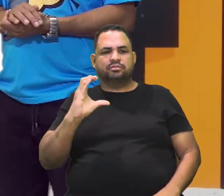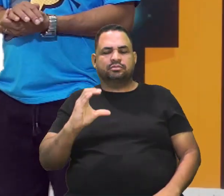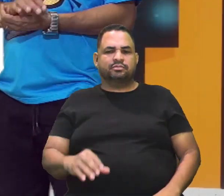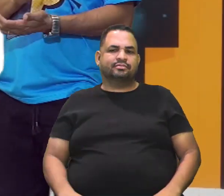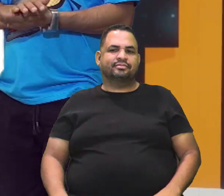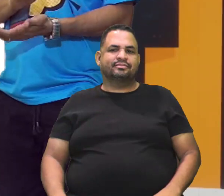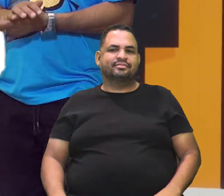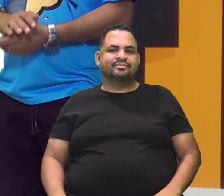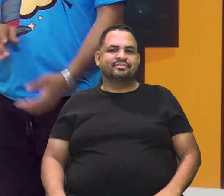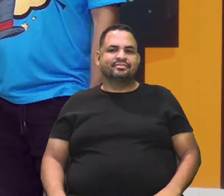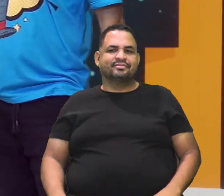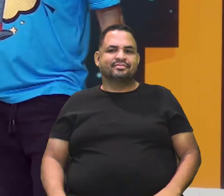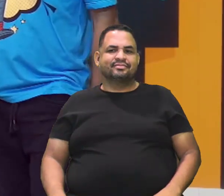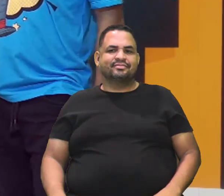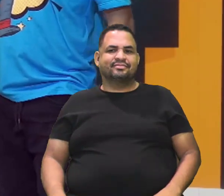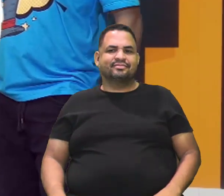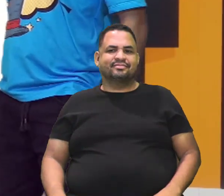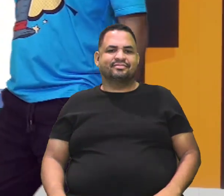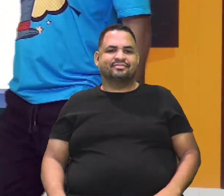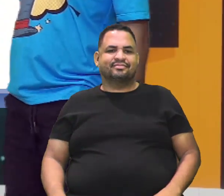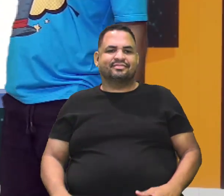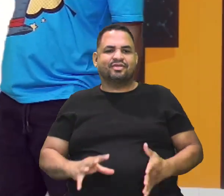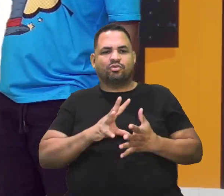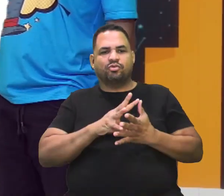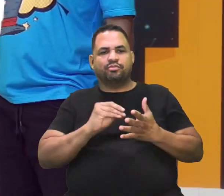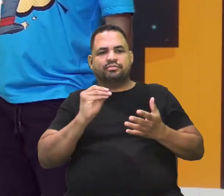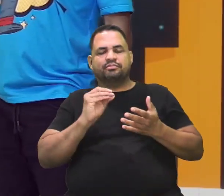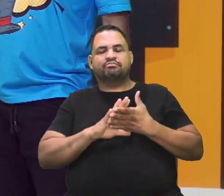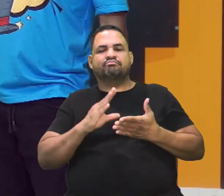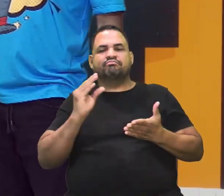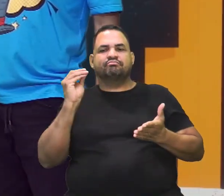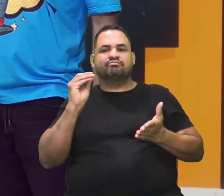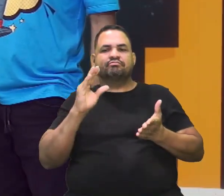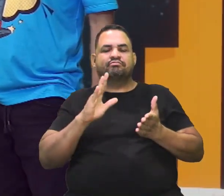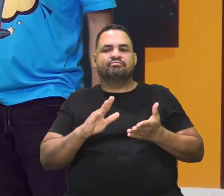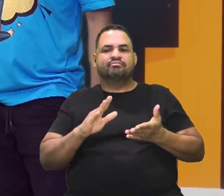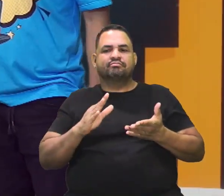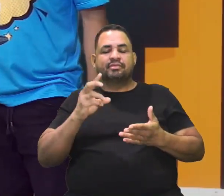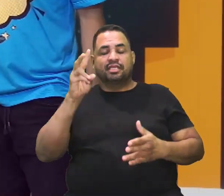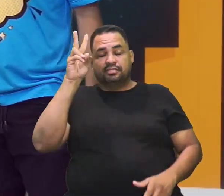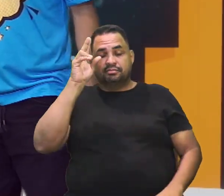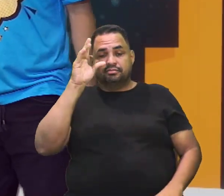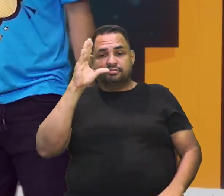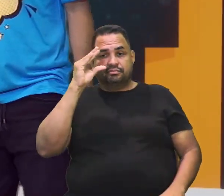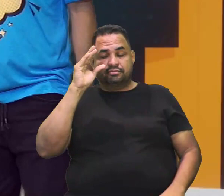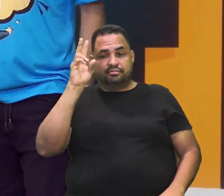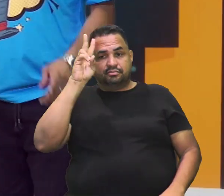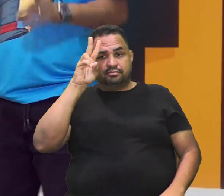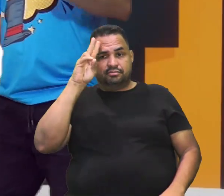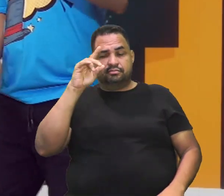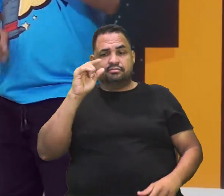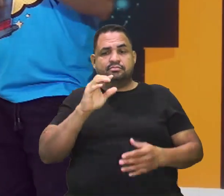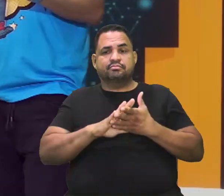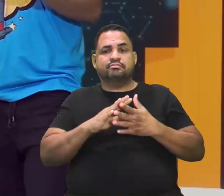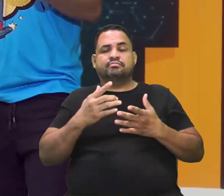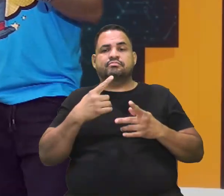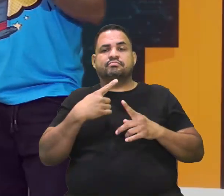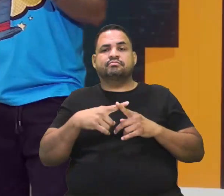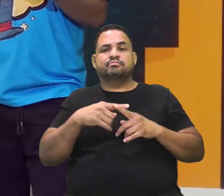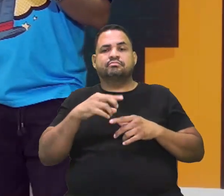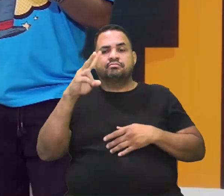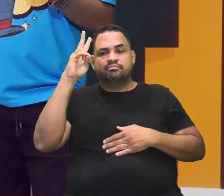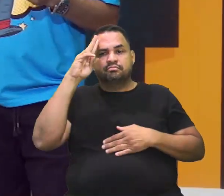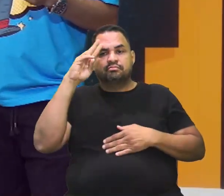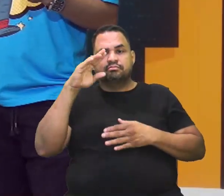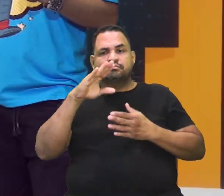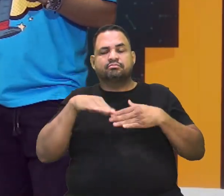nos perseguindo, né? Que a gente botou 2. É que copia e cola, né? O slide. E é interessante você lembrar isso aqui, ó, essa definição, porque não sei se vocês